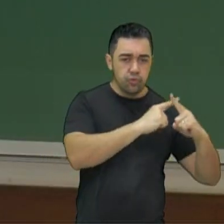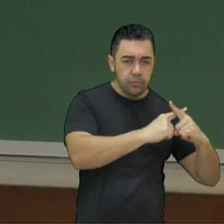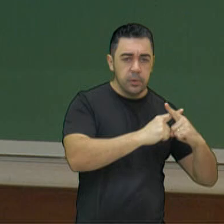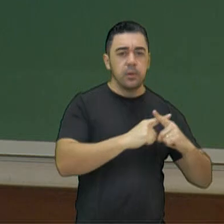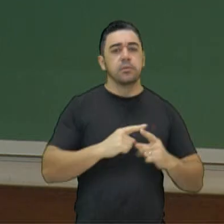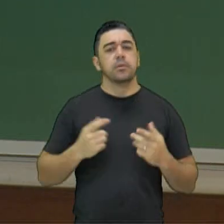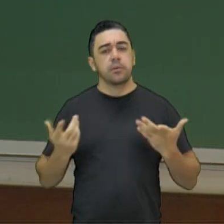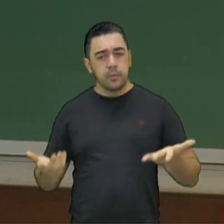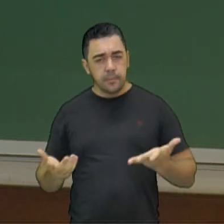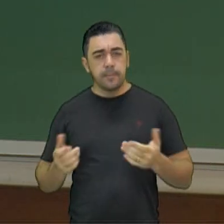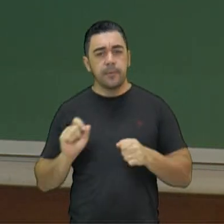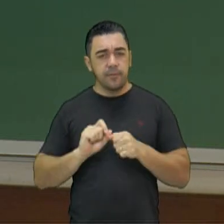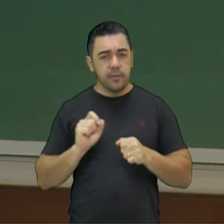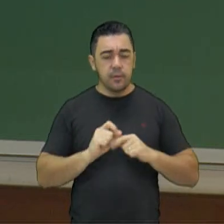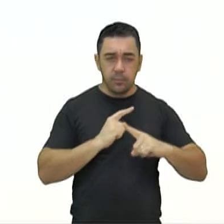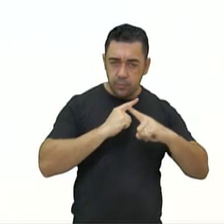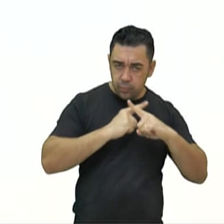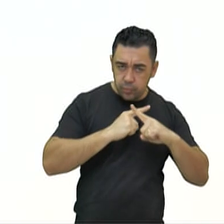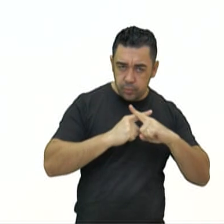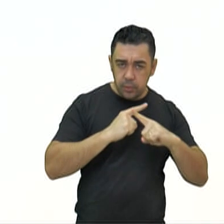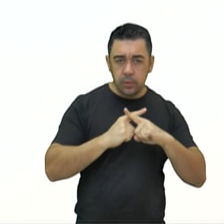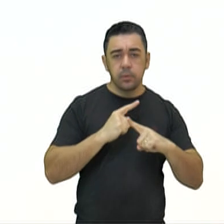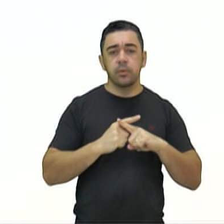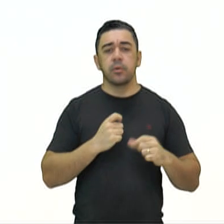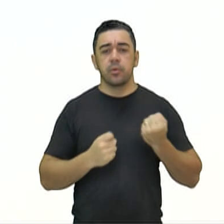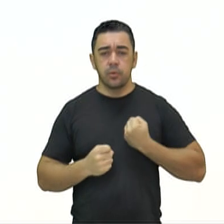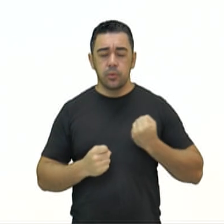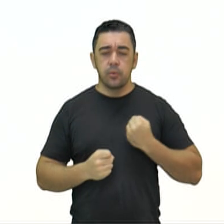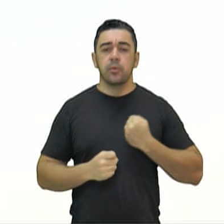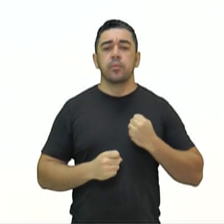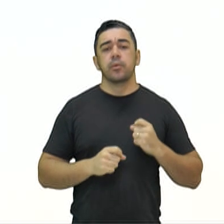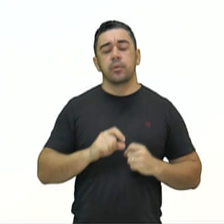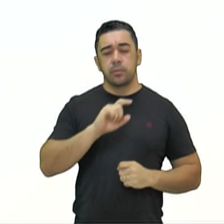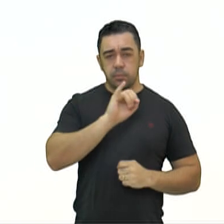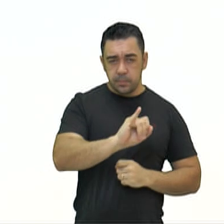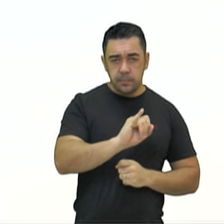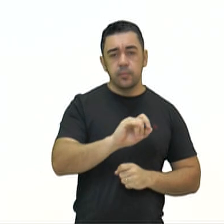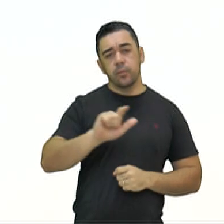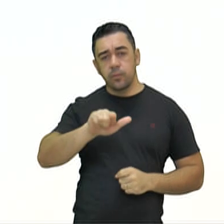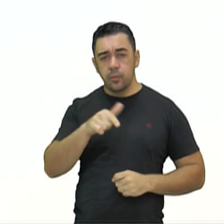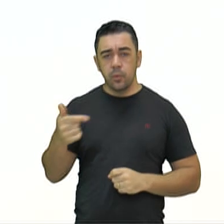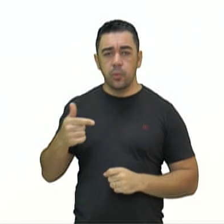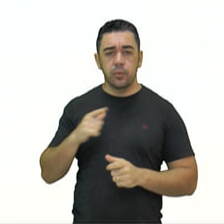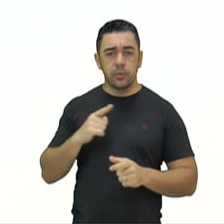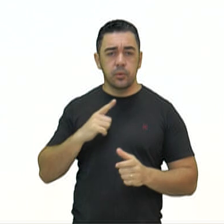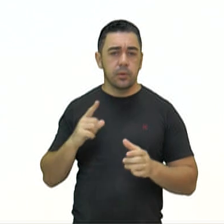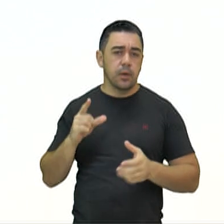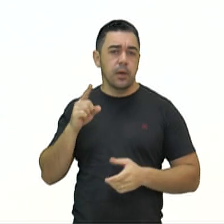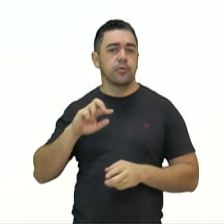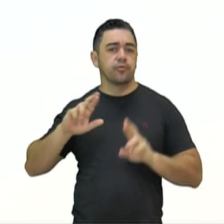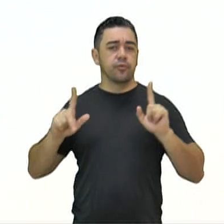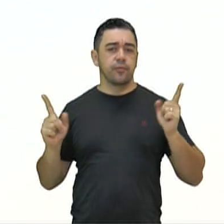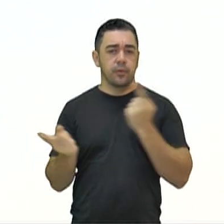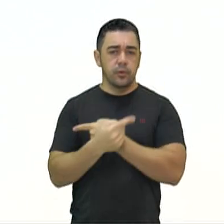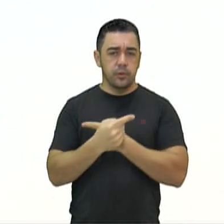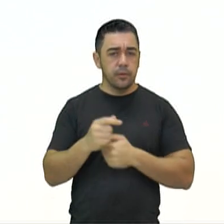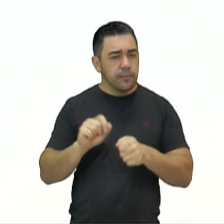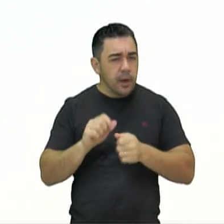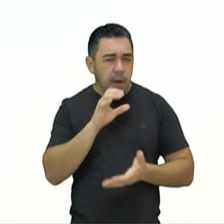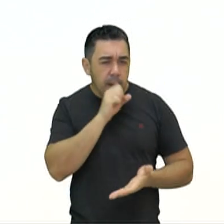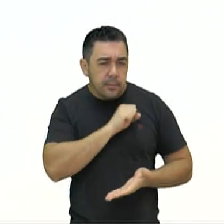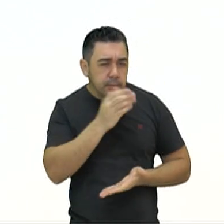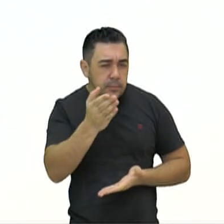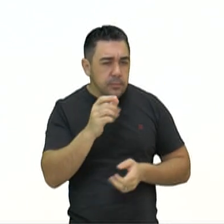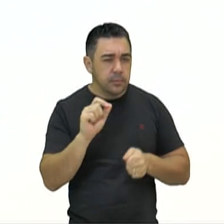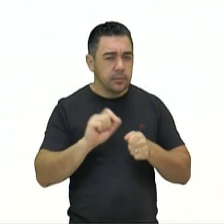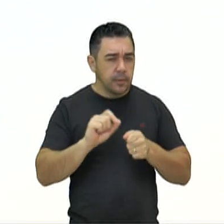multiplicação, produto é multiplicação de um número complexo pelo seu conjugado. Façam lá